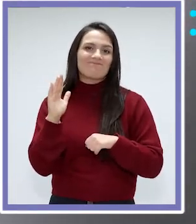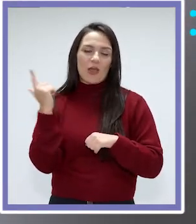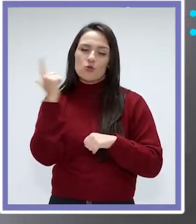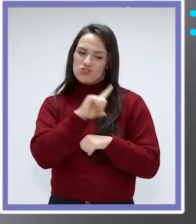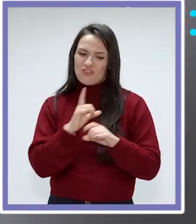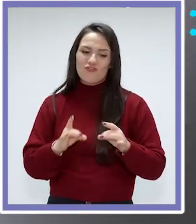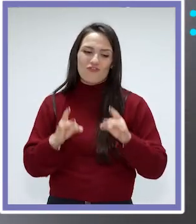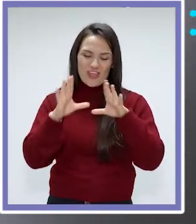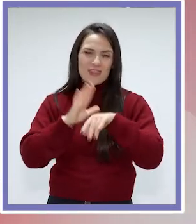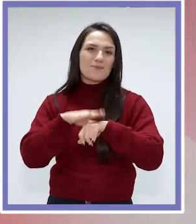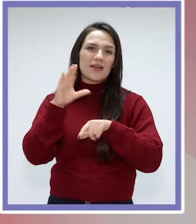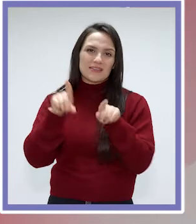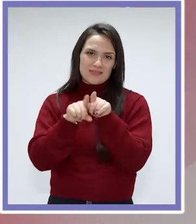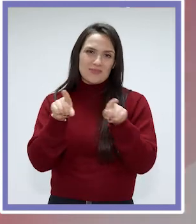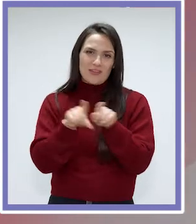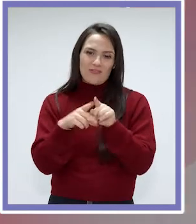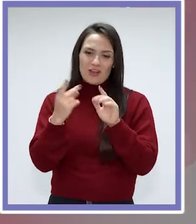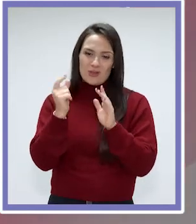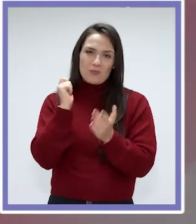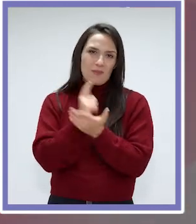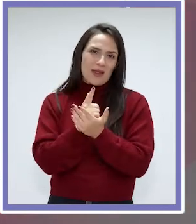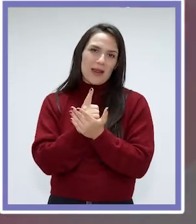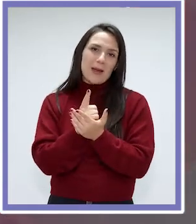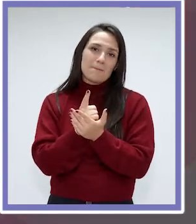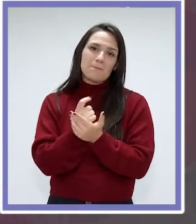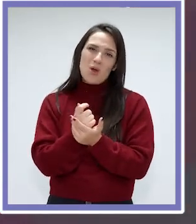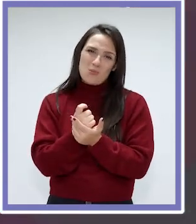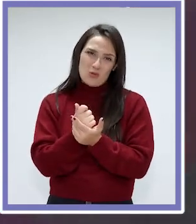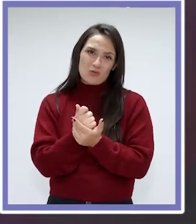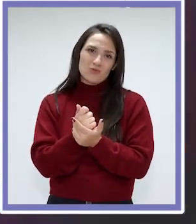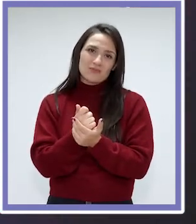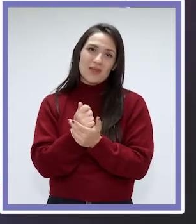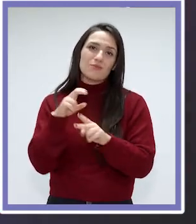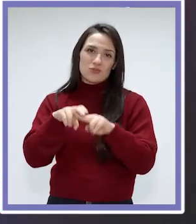gente vê o crescimento